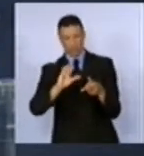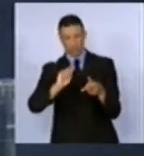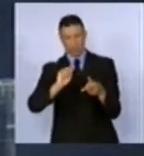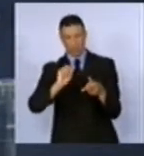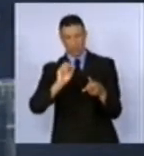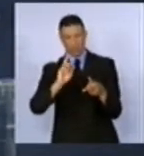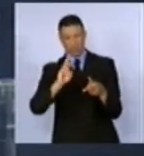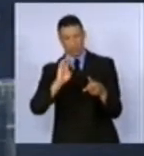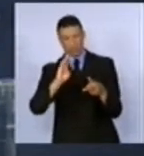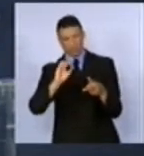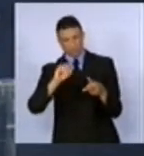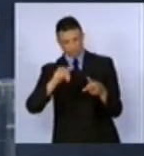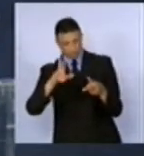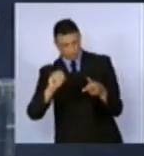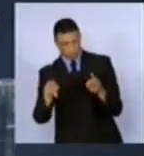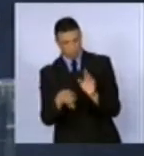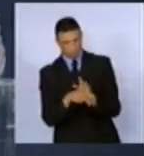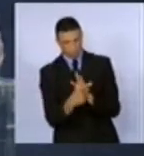a